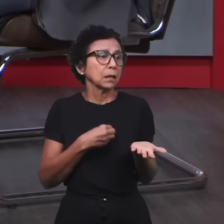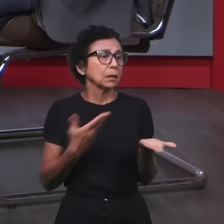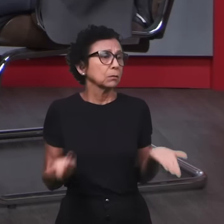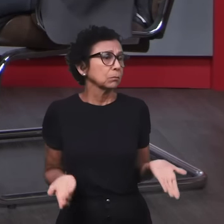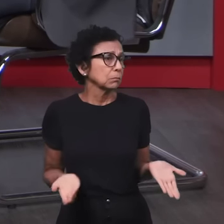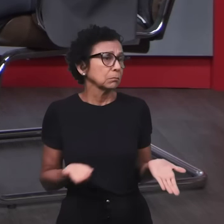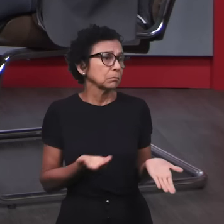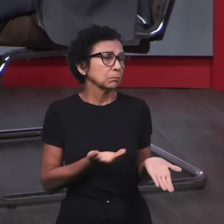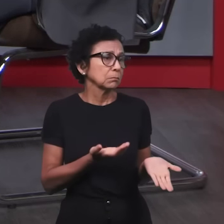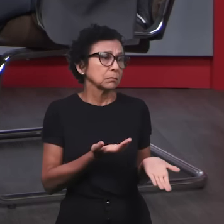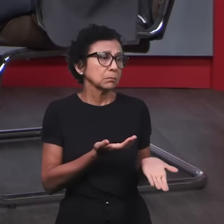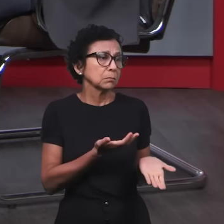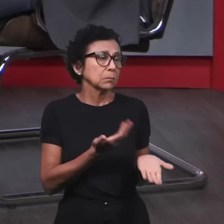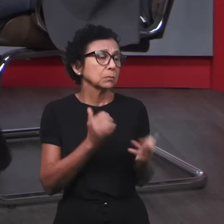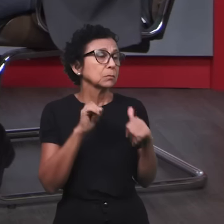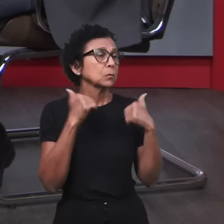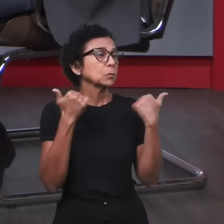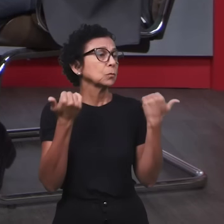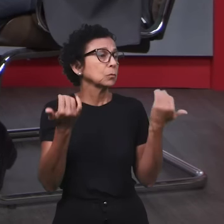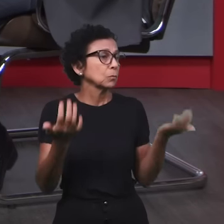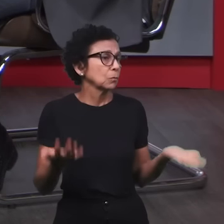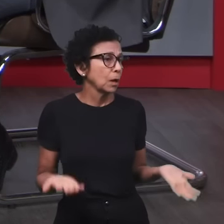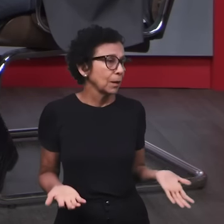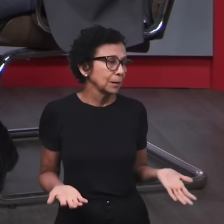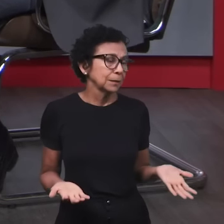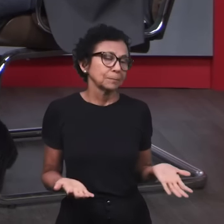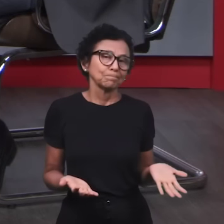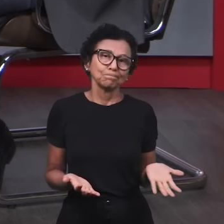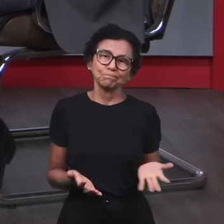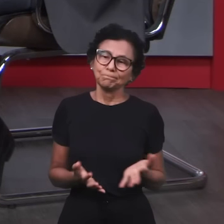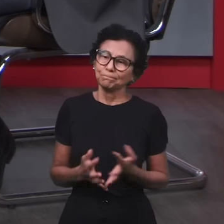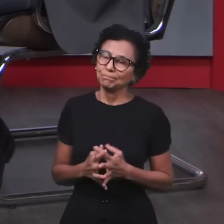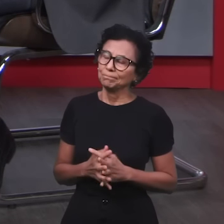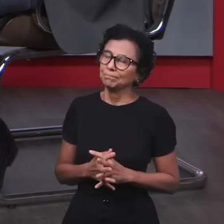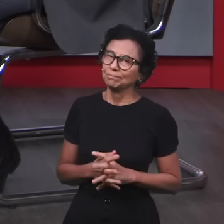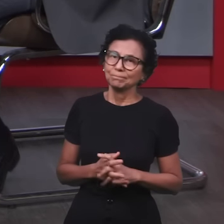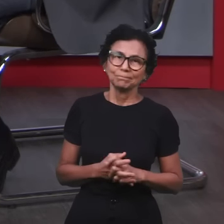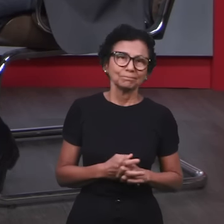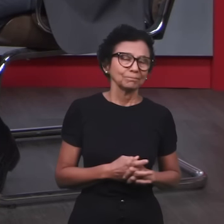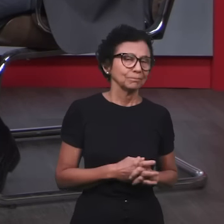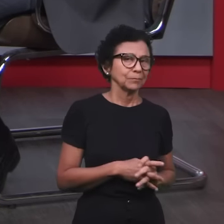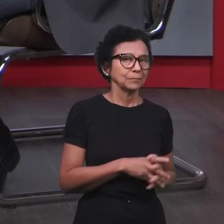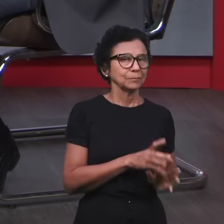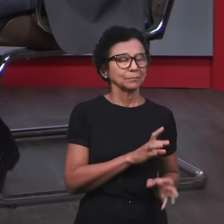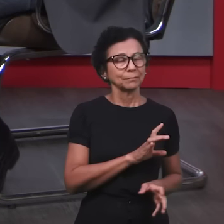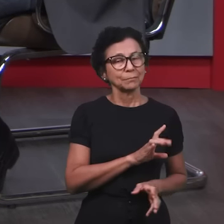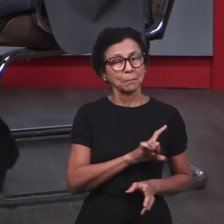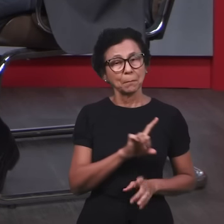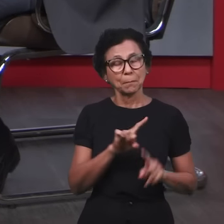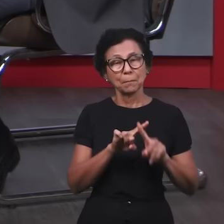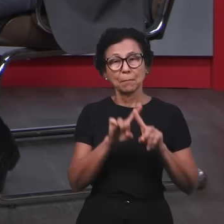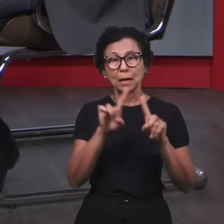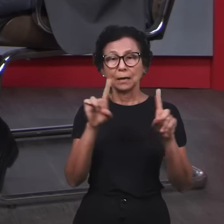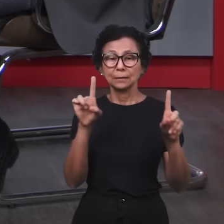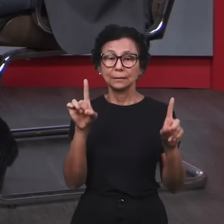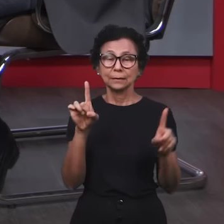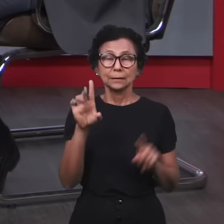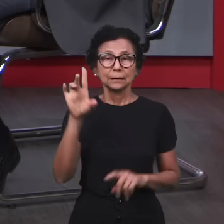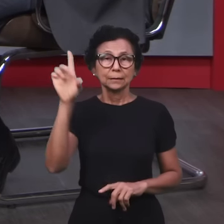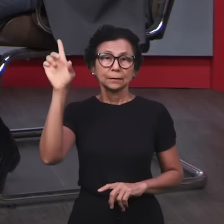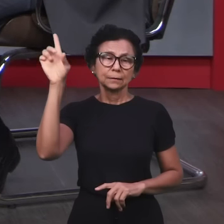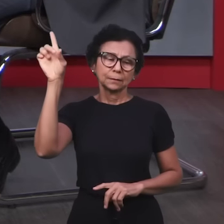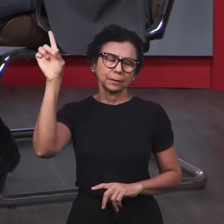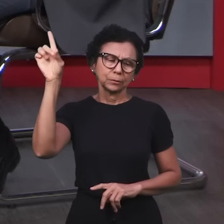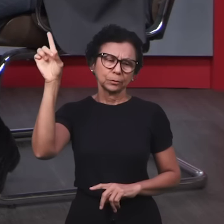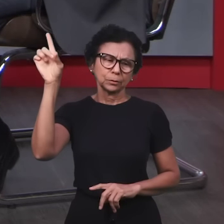tal? Mas aquele ato não estava dentro do programa de Deus. E por isso,